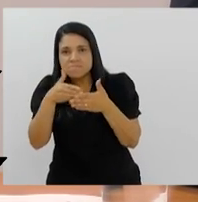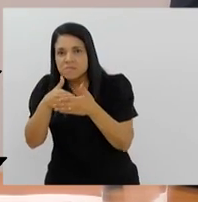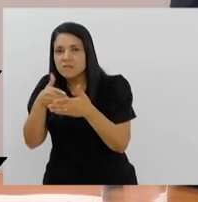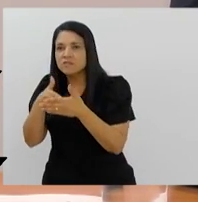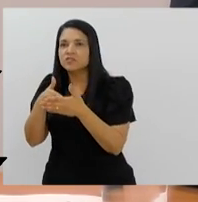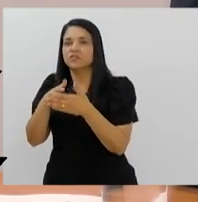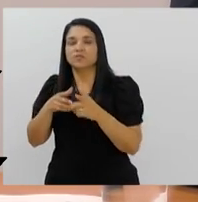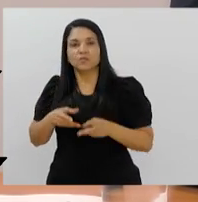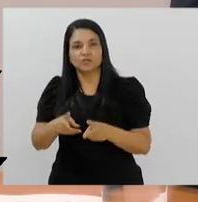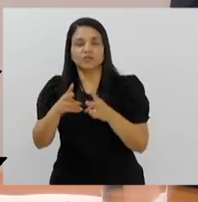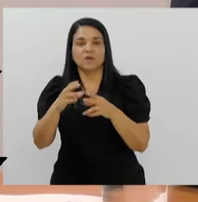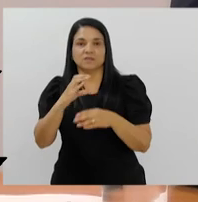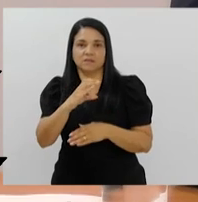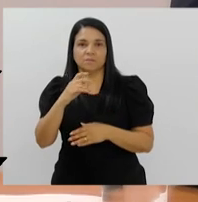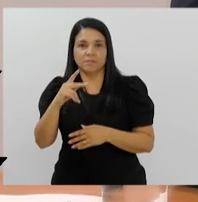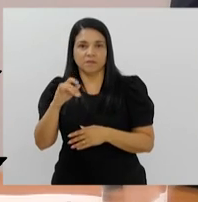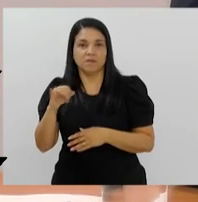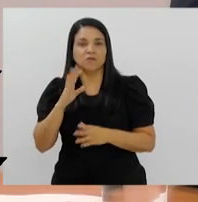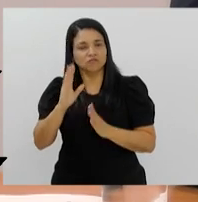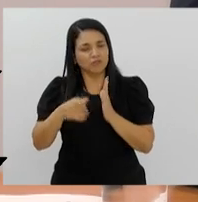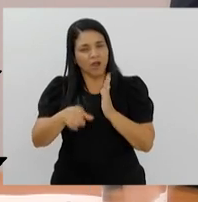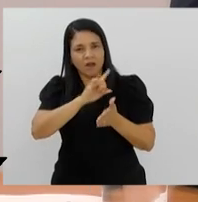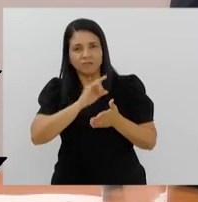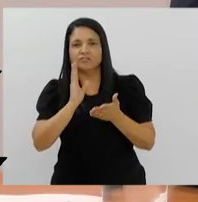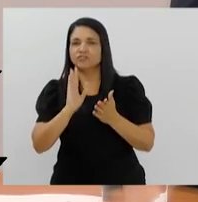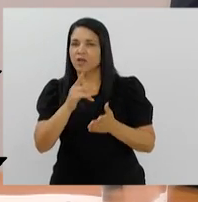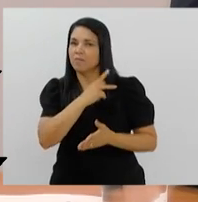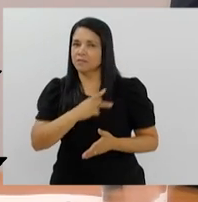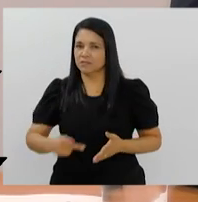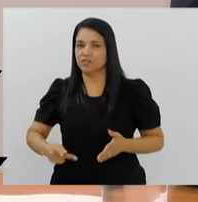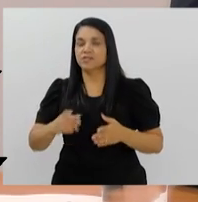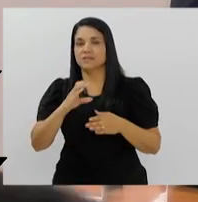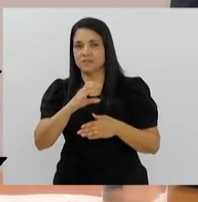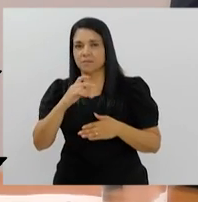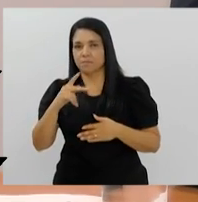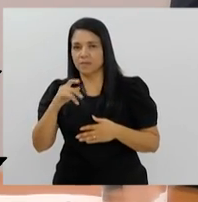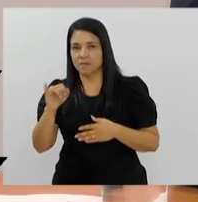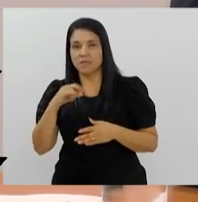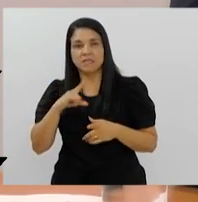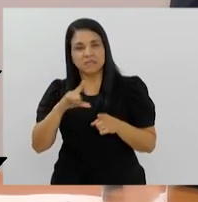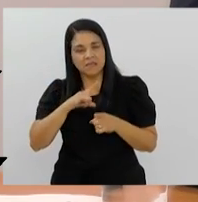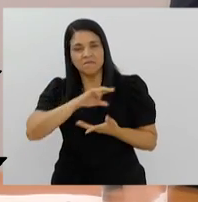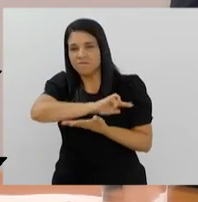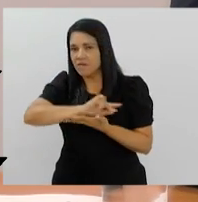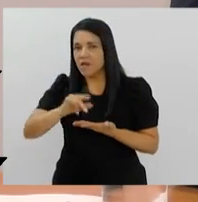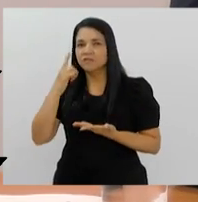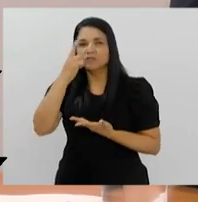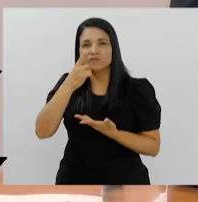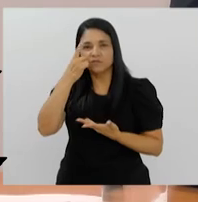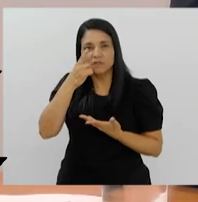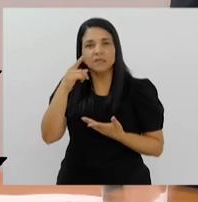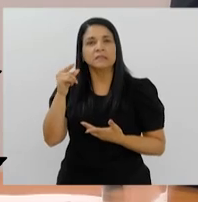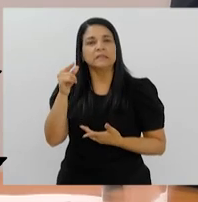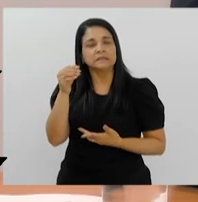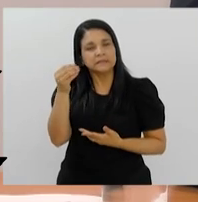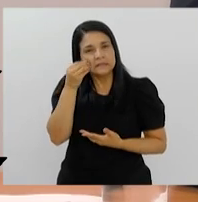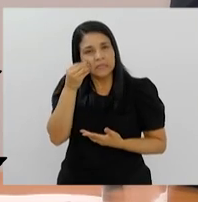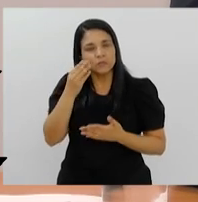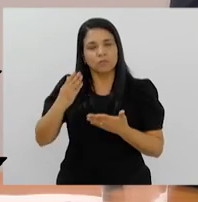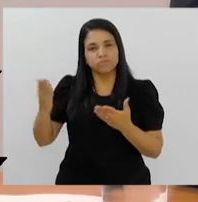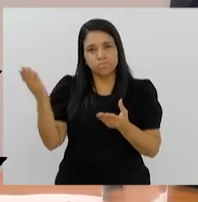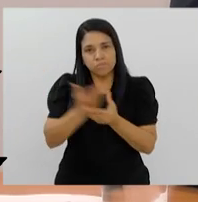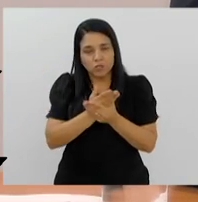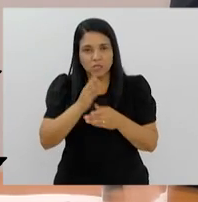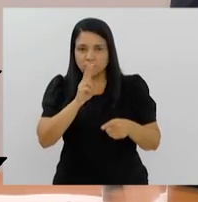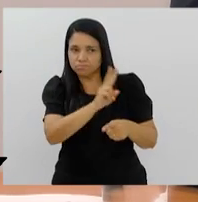a CPI eu já presidi outras cpis na casa e é difícil porque eles têm um exército de advogado para todo lado eles tentam liminar em tudo que é lugar